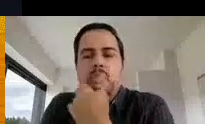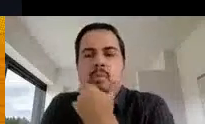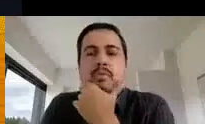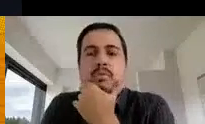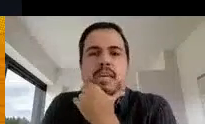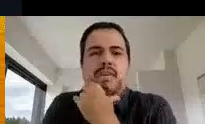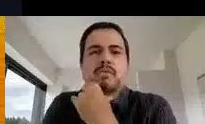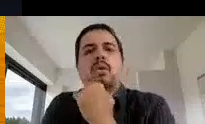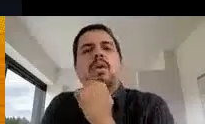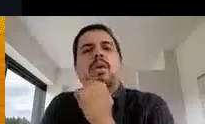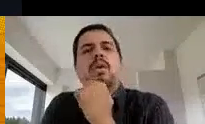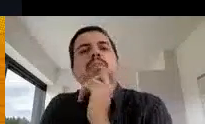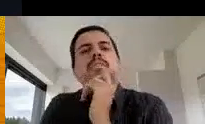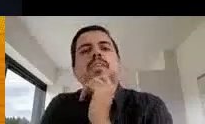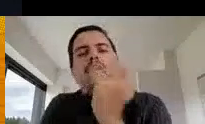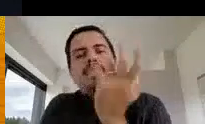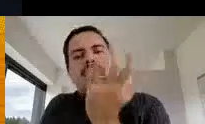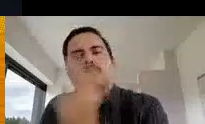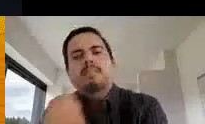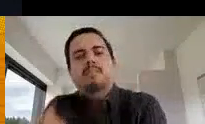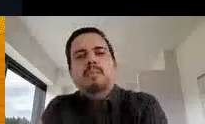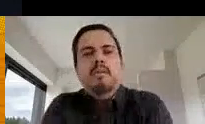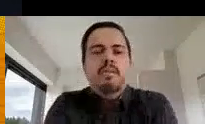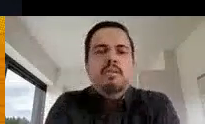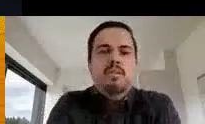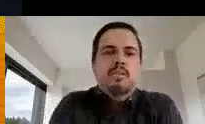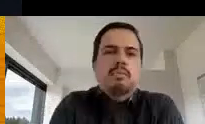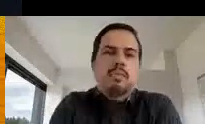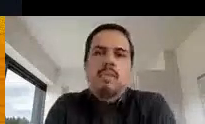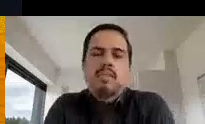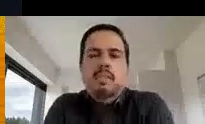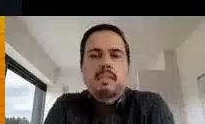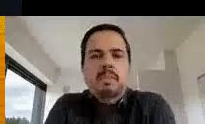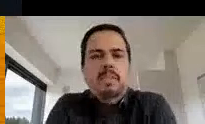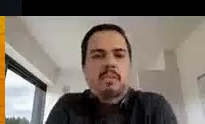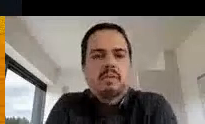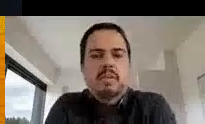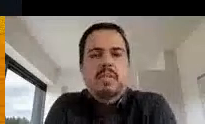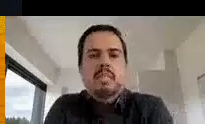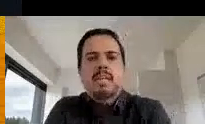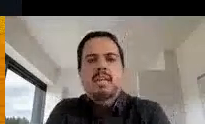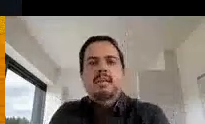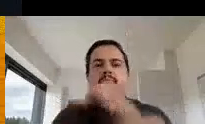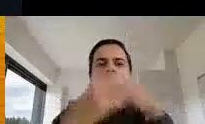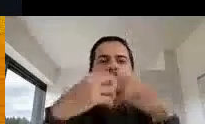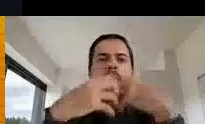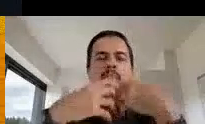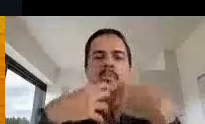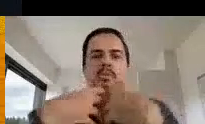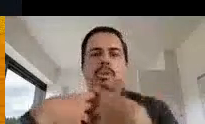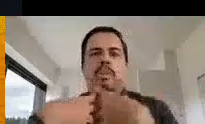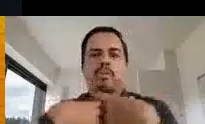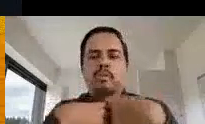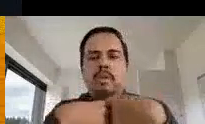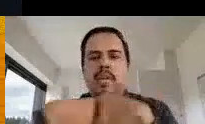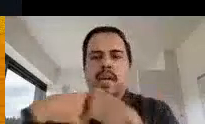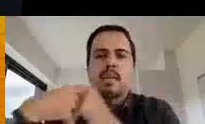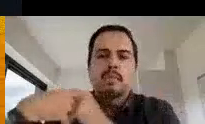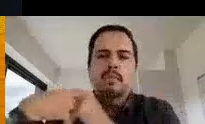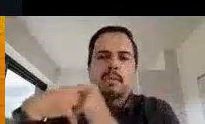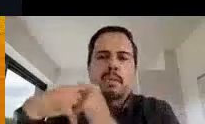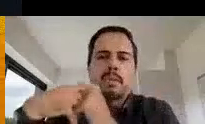mais conservador. Não vou dizer mais atrasado, porque a inovação é inovação, né? Você está sempre pensando para frente. Mas é mais